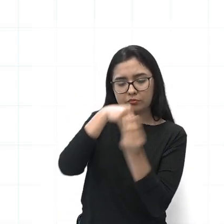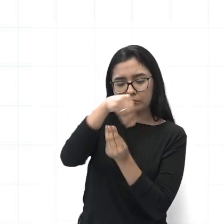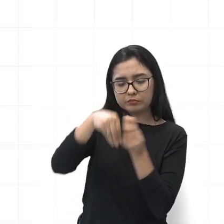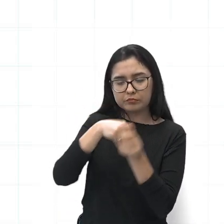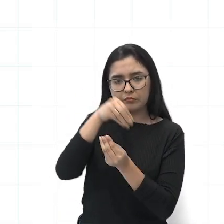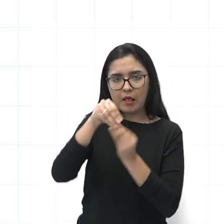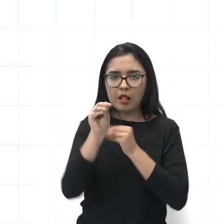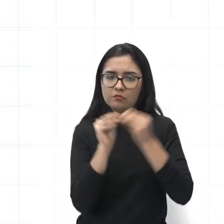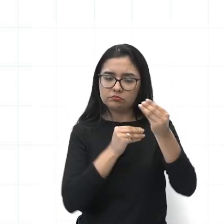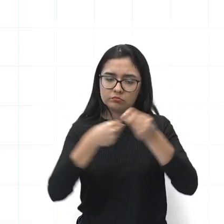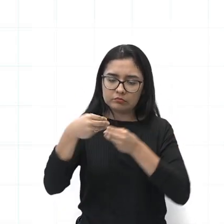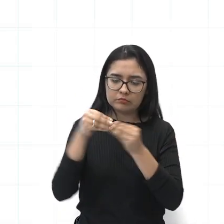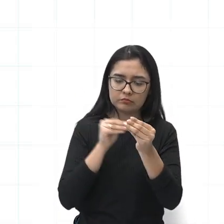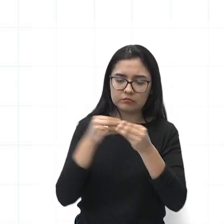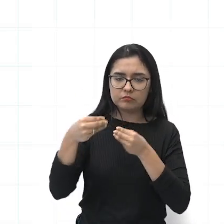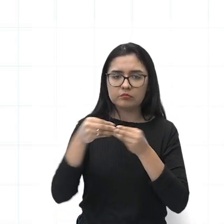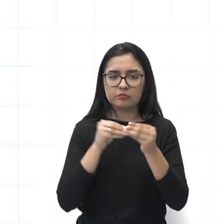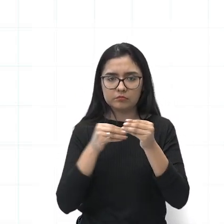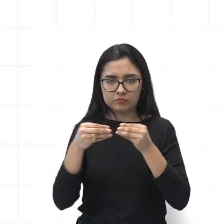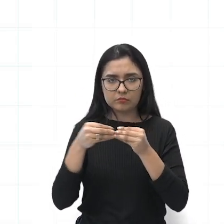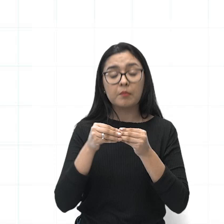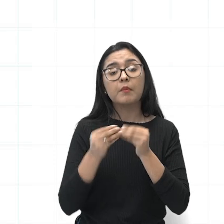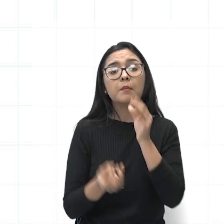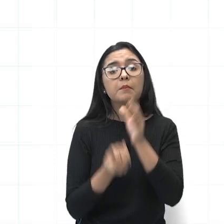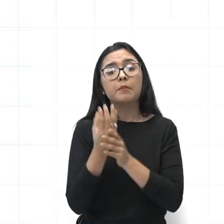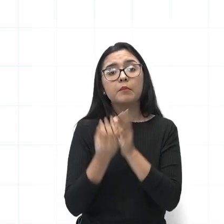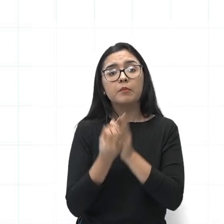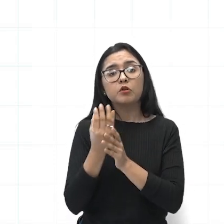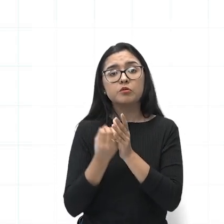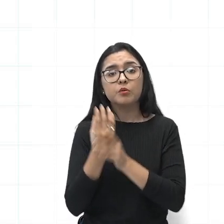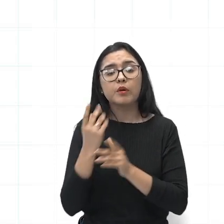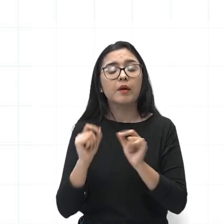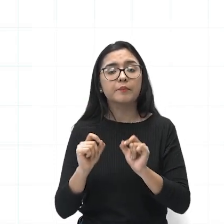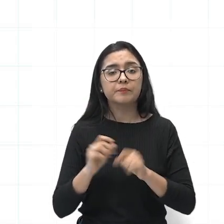ele maleável, né, com o níquel, para fazer ali